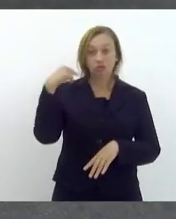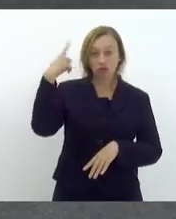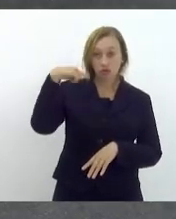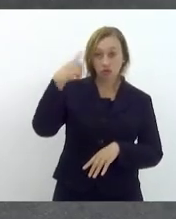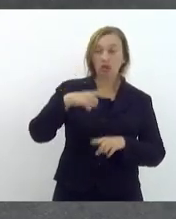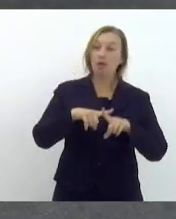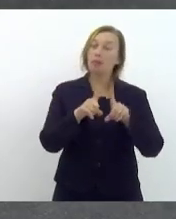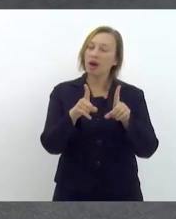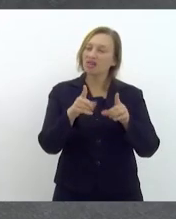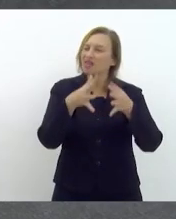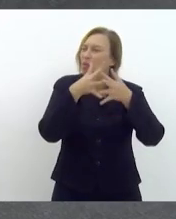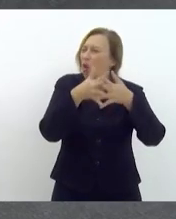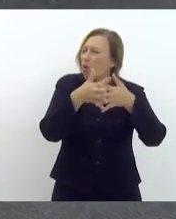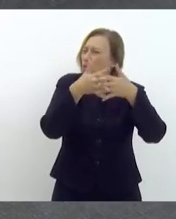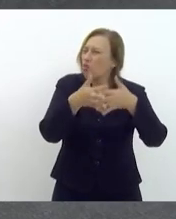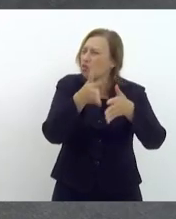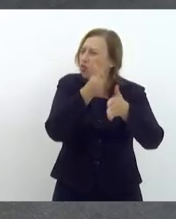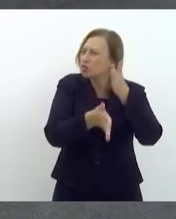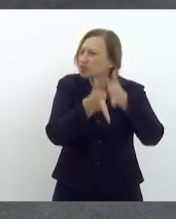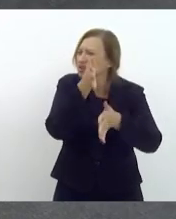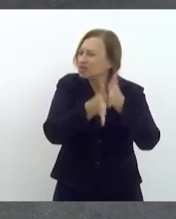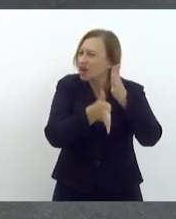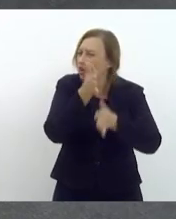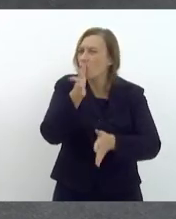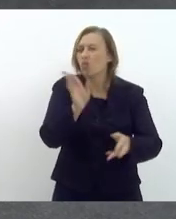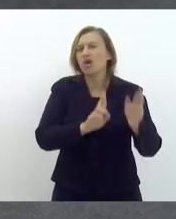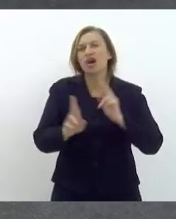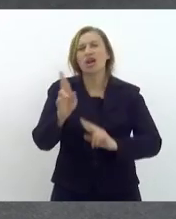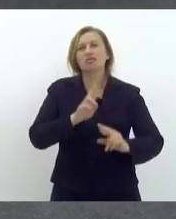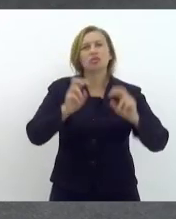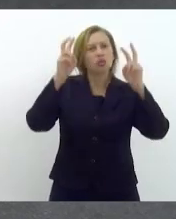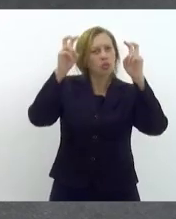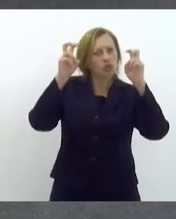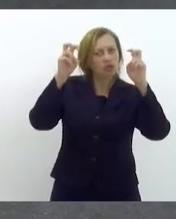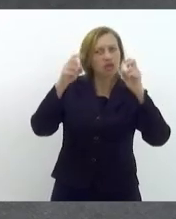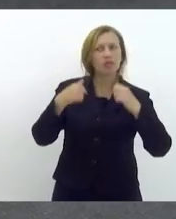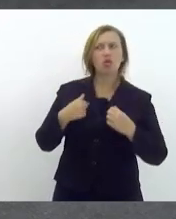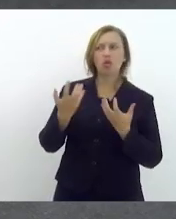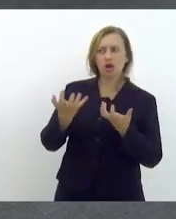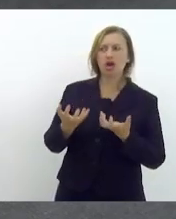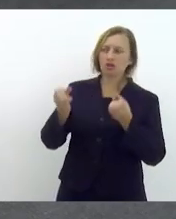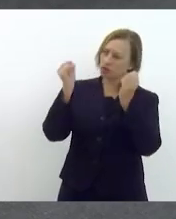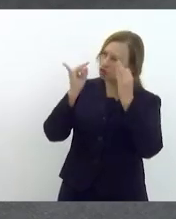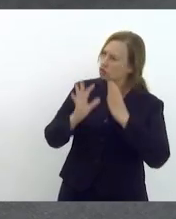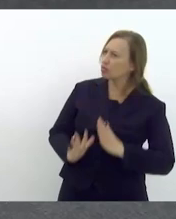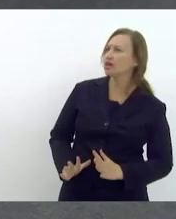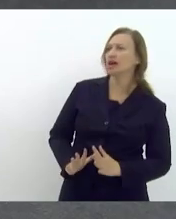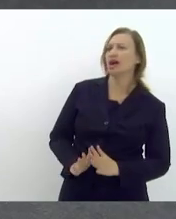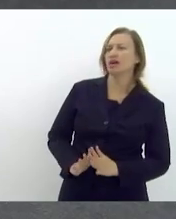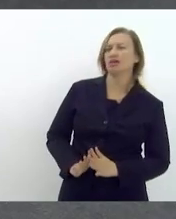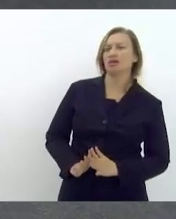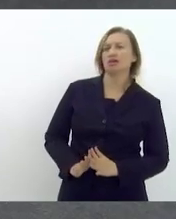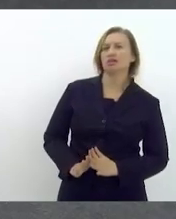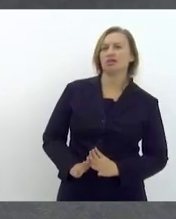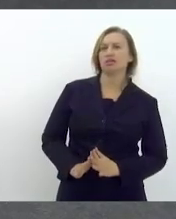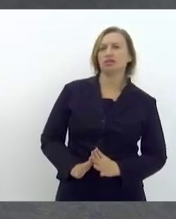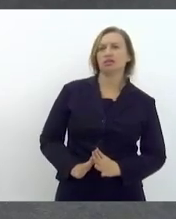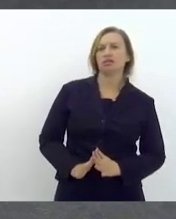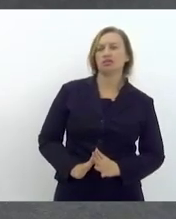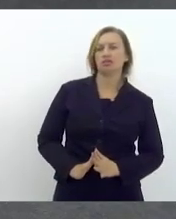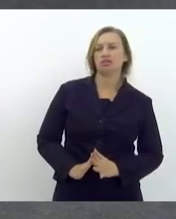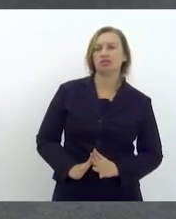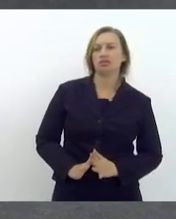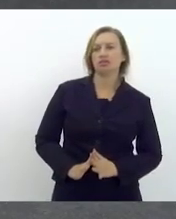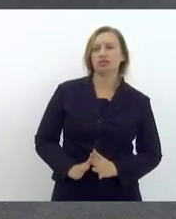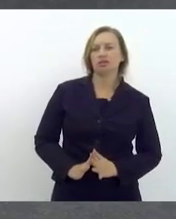há uma confusão em relação a este tema e que eu faço questão de deixar aqui declarada o meu repúdio em